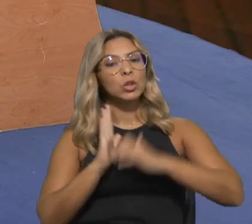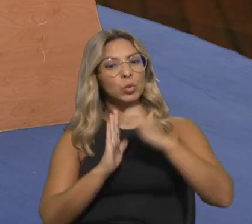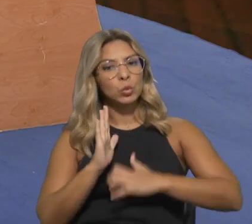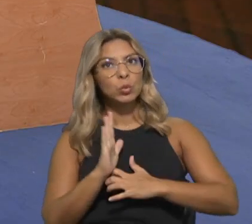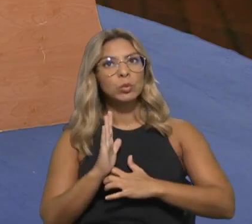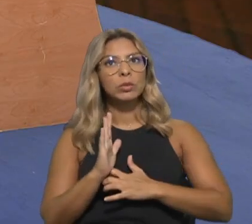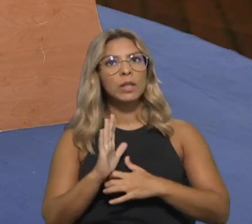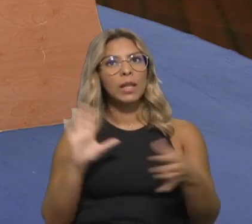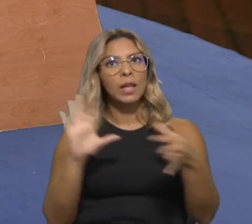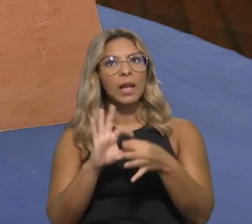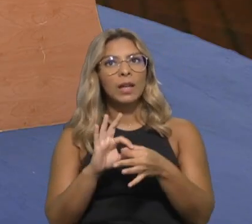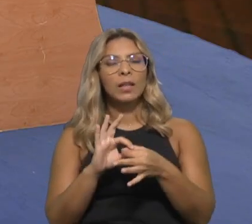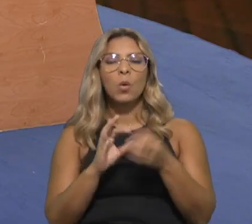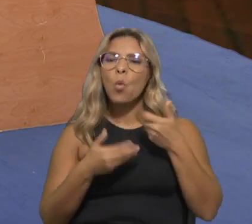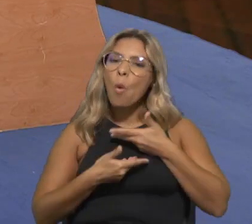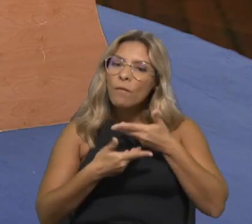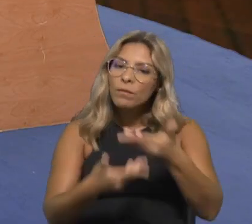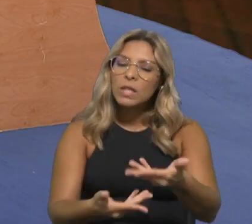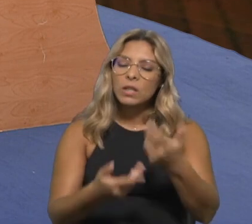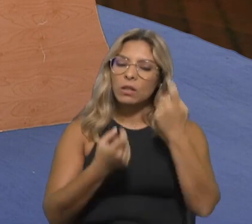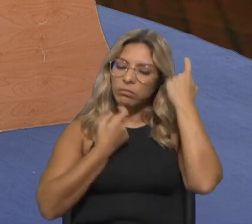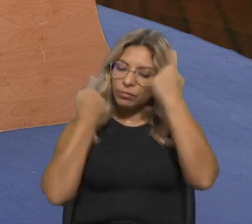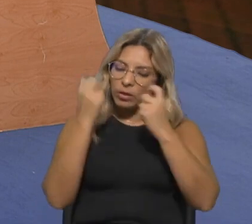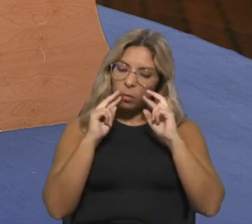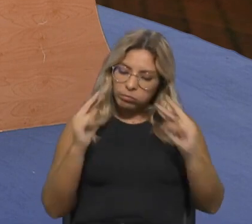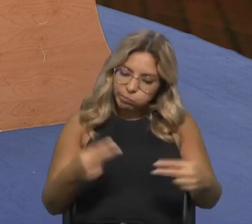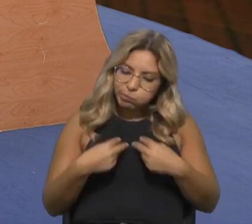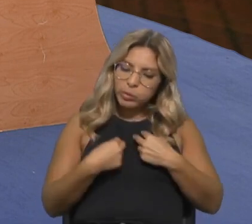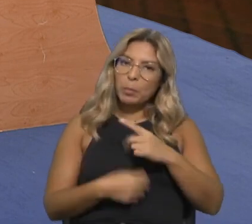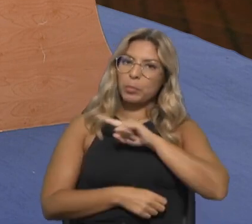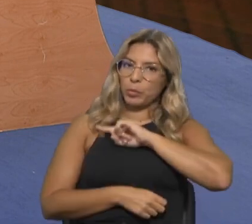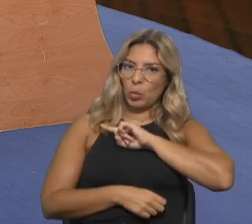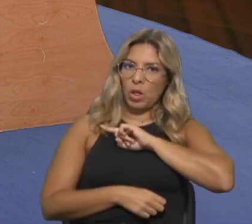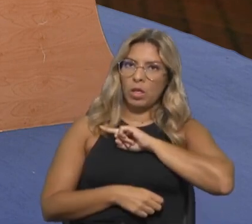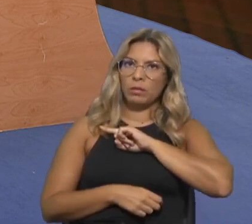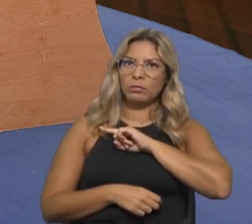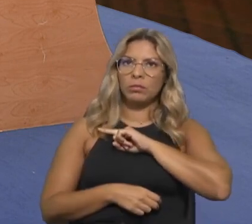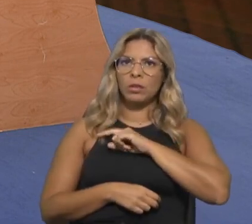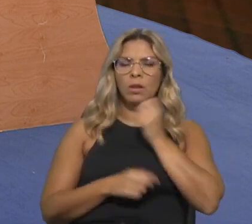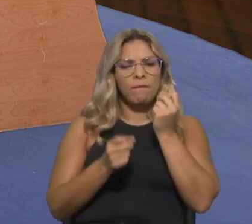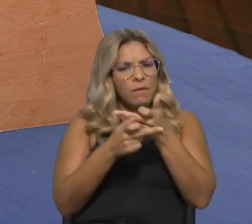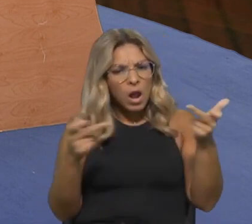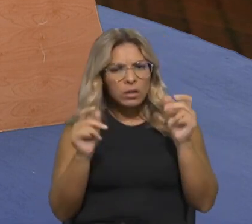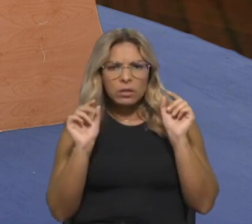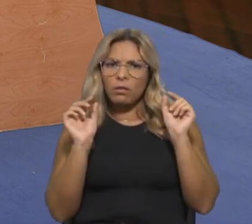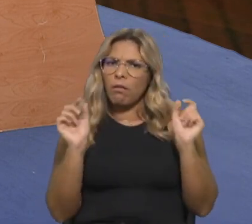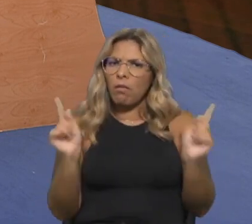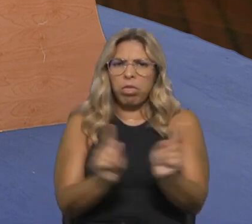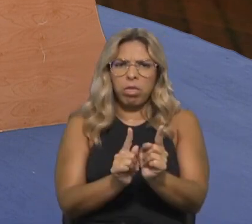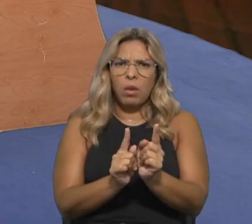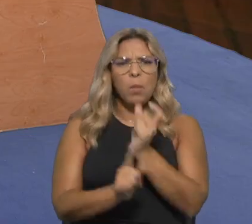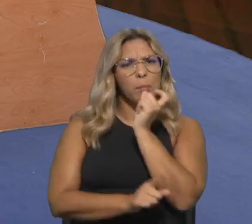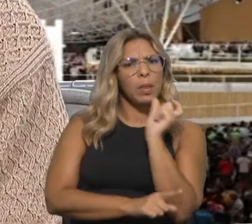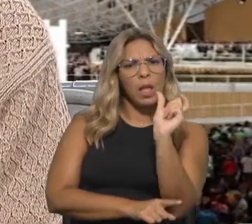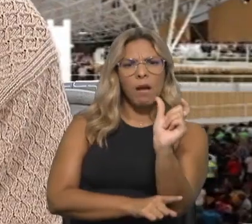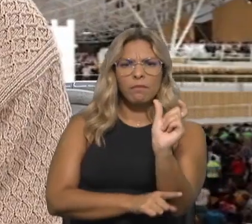sobretudo um convite à reflexão pessoal tem muitos pontos finais frases curtas às vezes um adjetivo entre